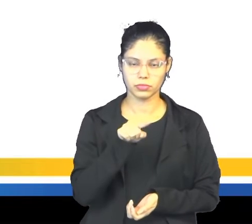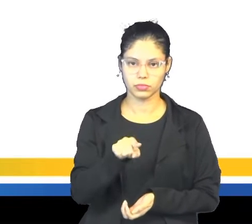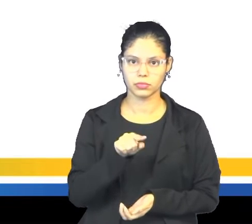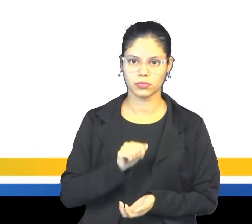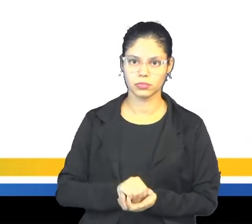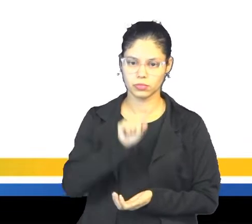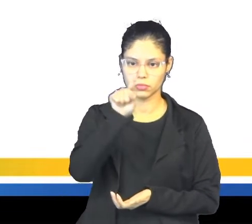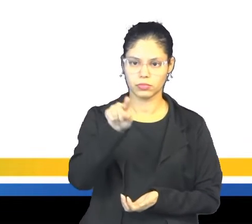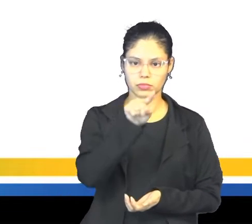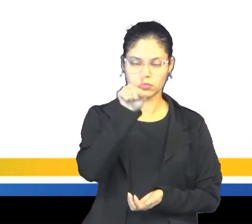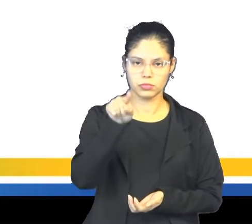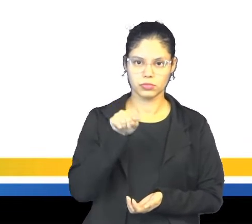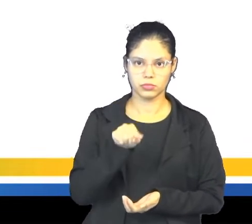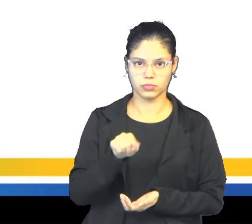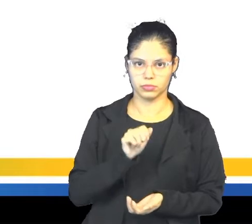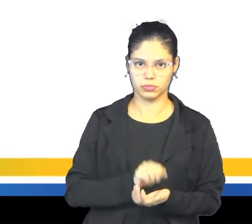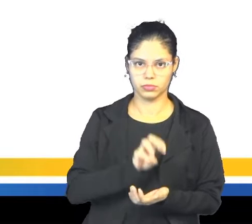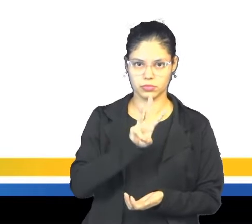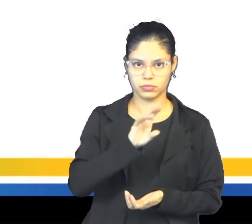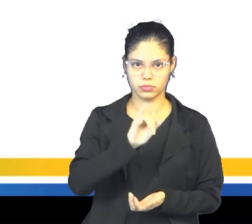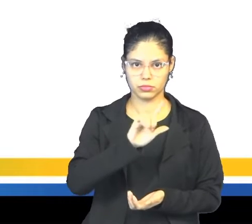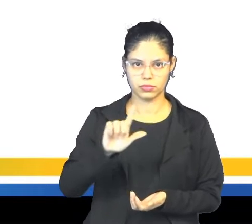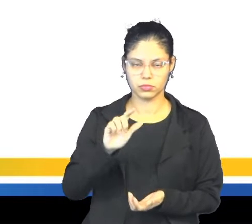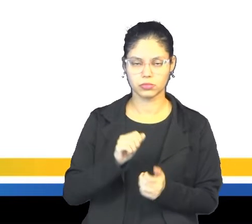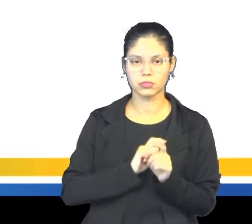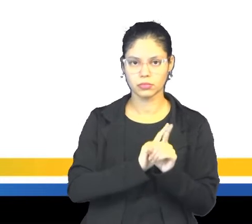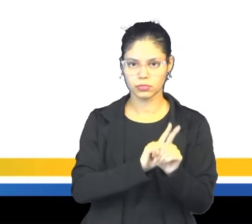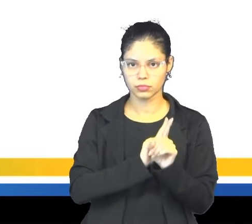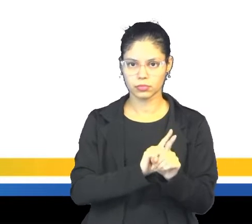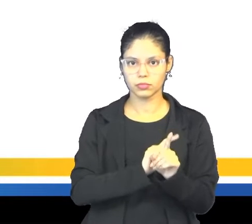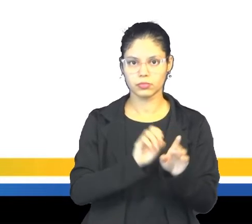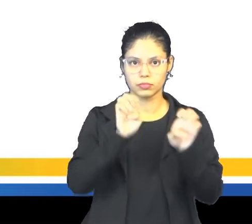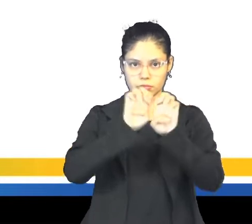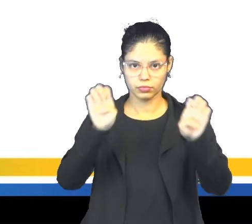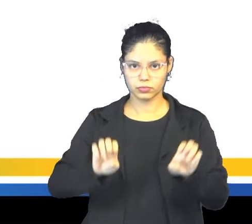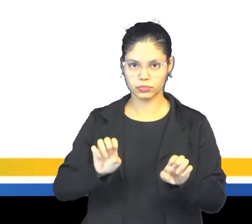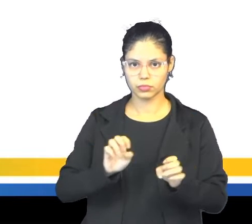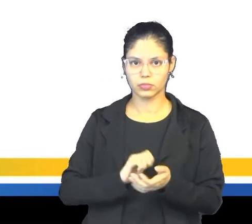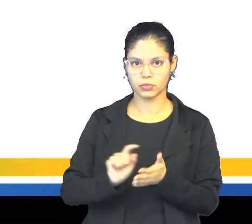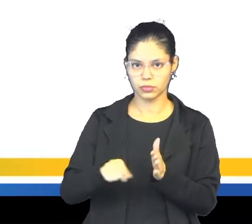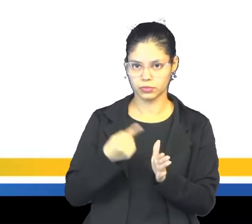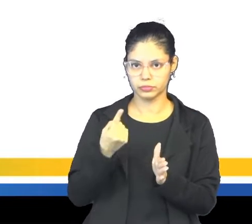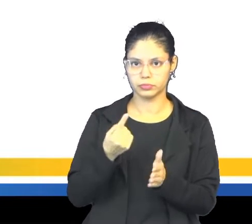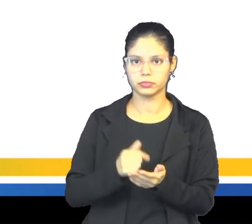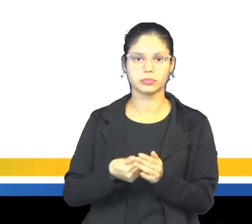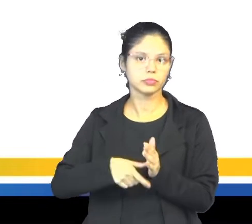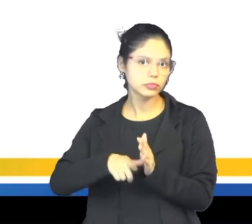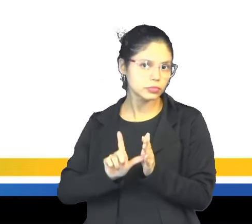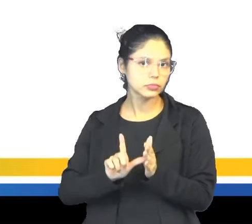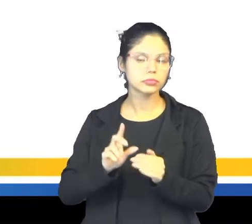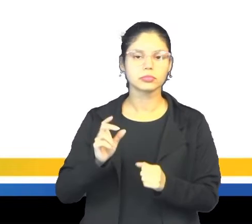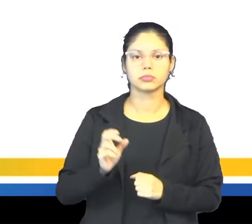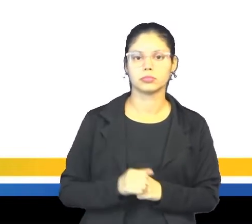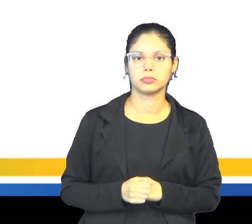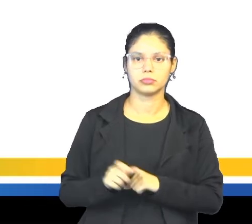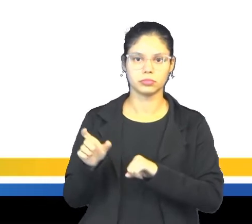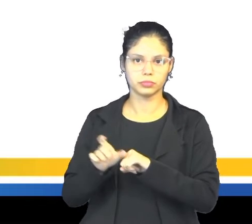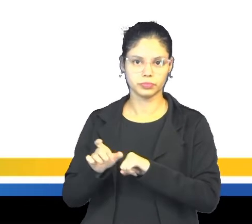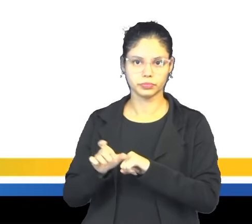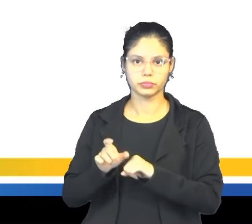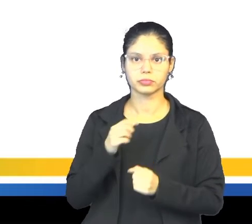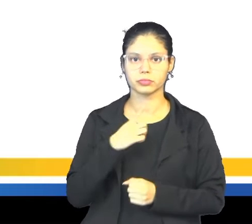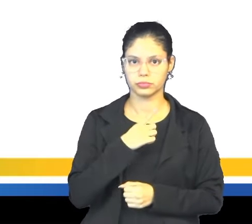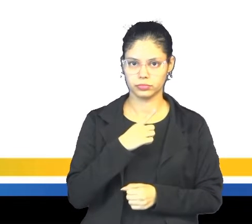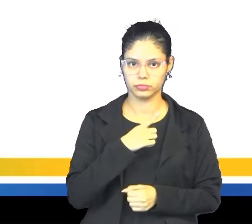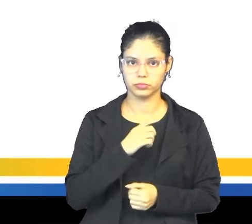né, o will, ele segue na seguinte estrutura. Ele vai vir primeiro, né, antes do sujeito, depois nós